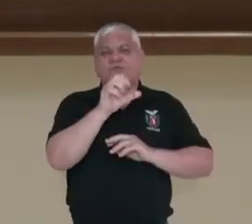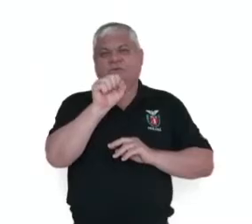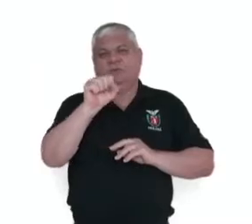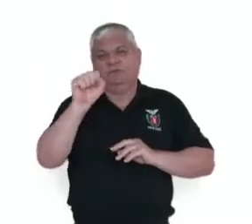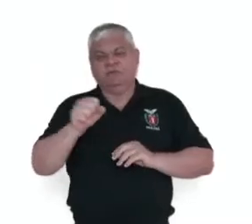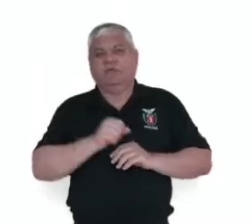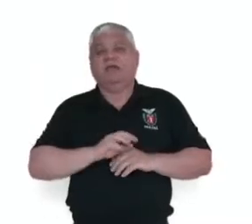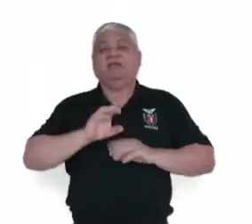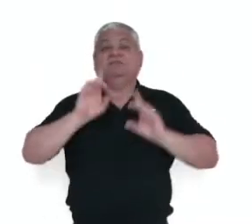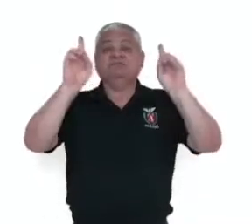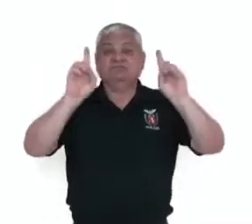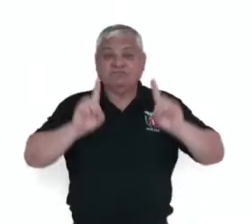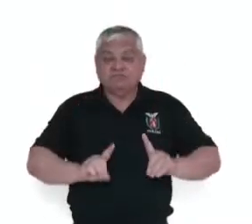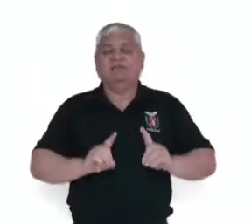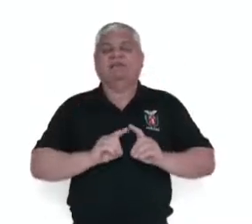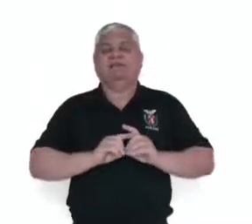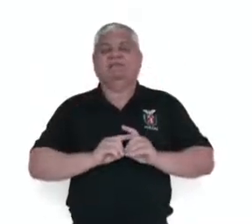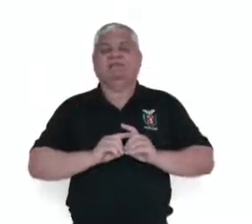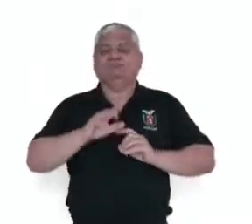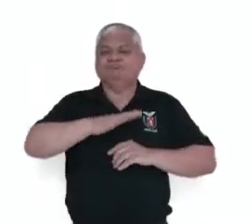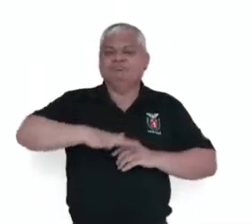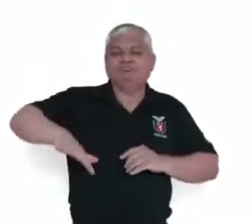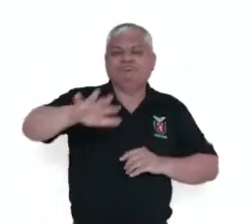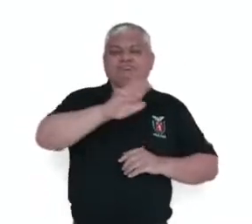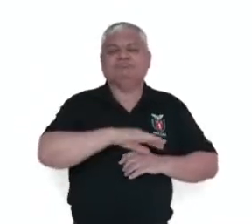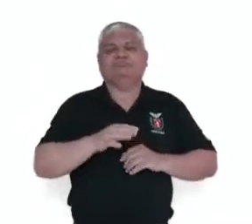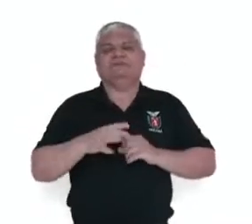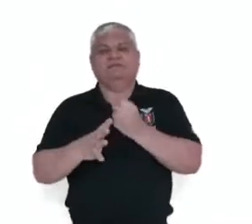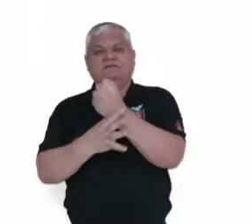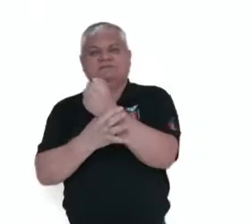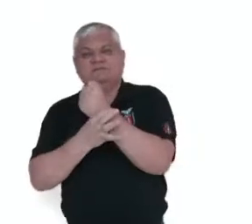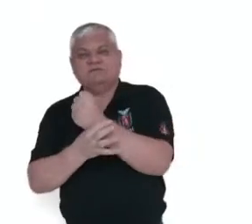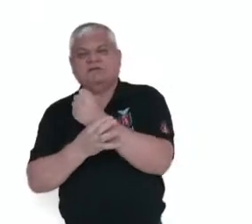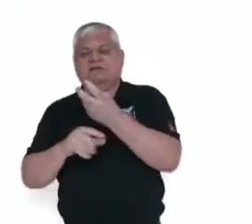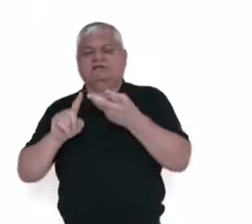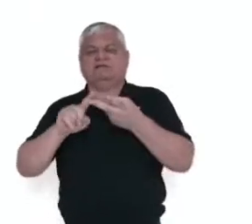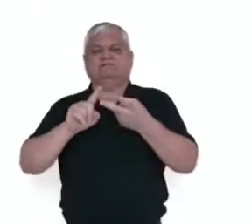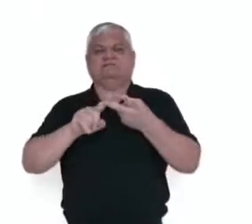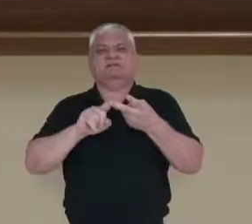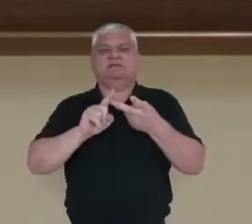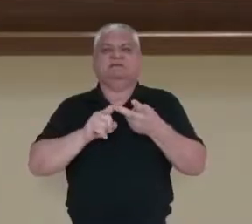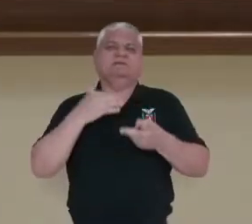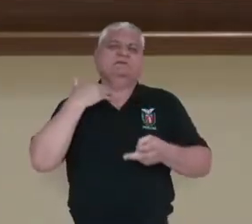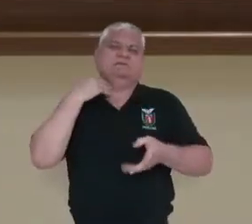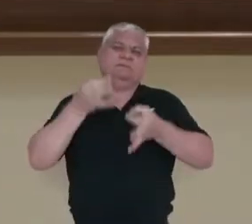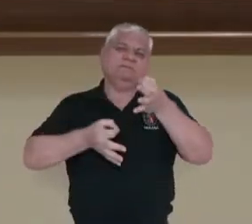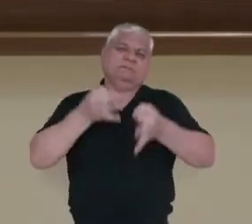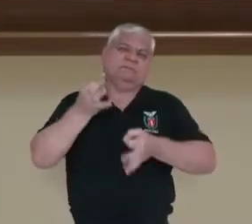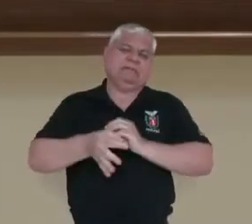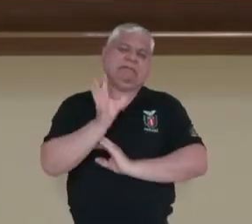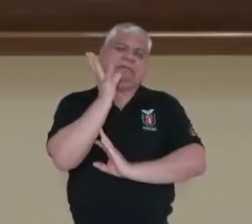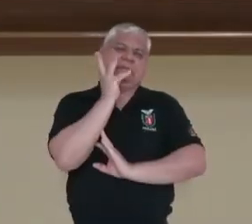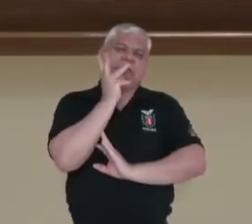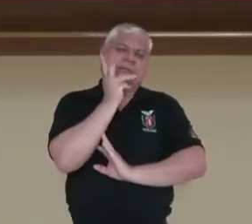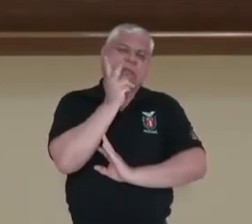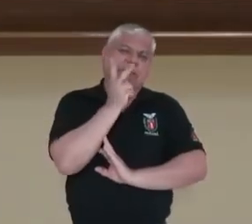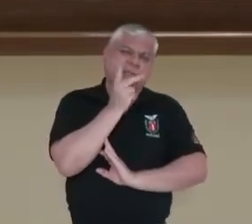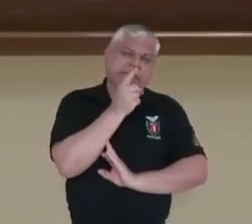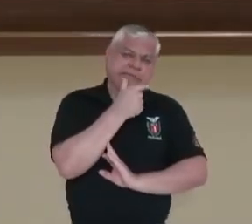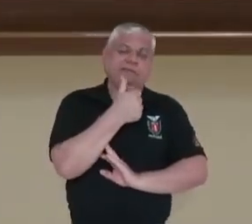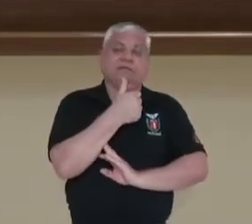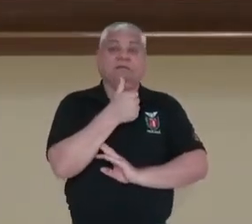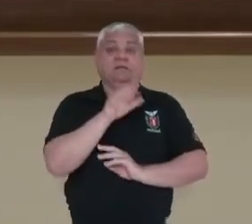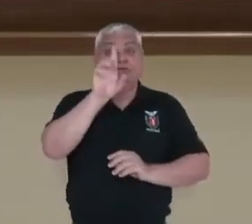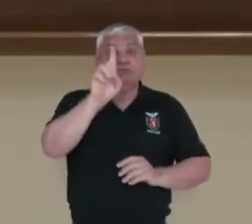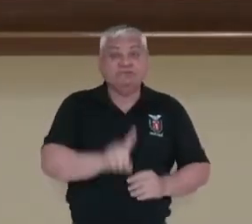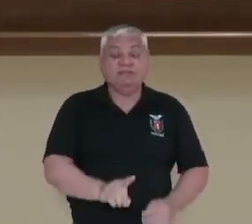civis. Falta de segurança, justiça amorosa, né? São as constatações que a gente fala do direito civis.